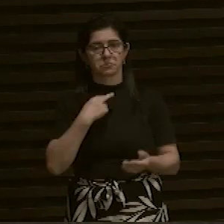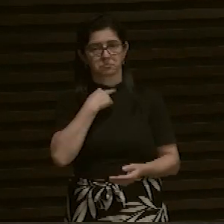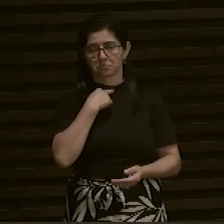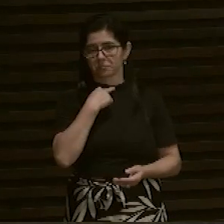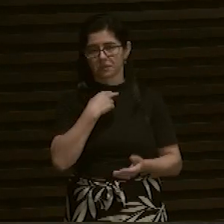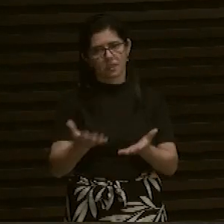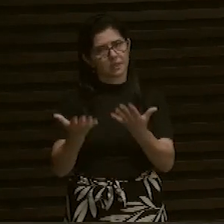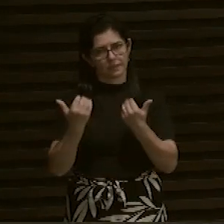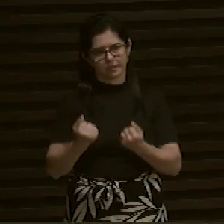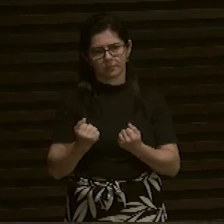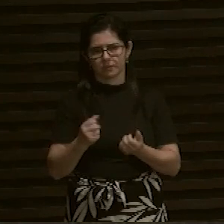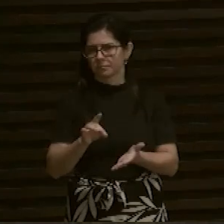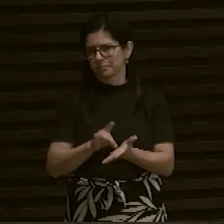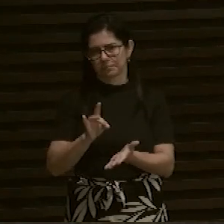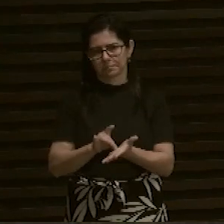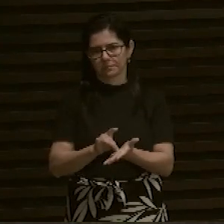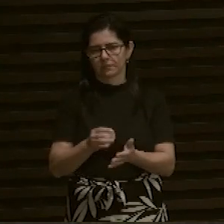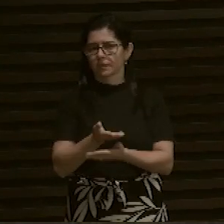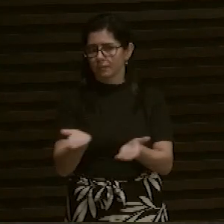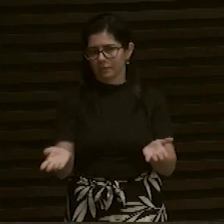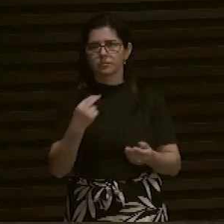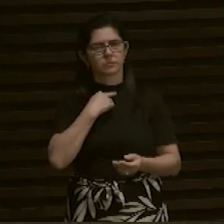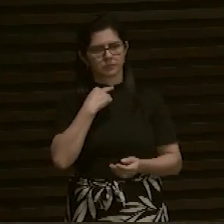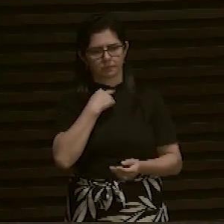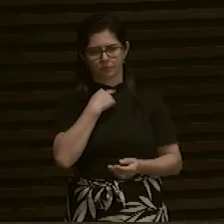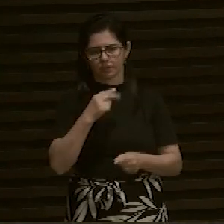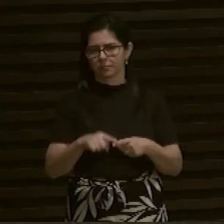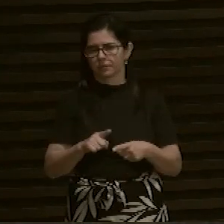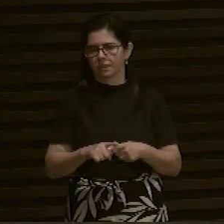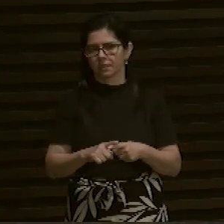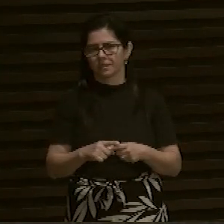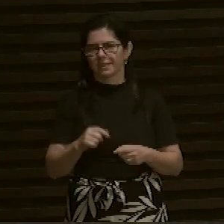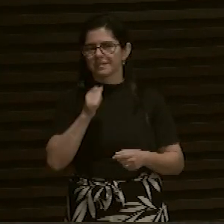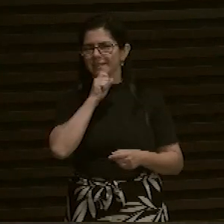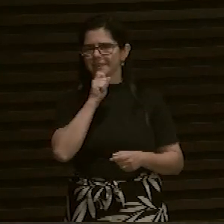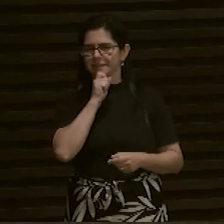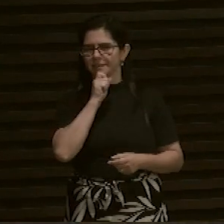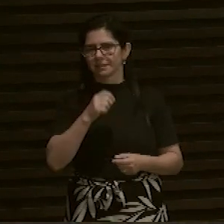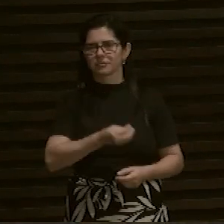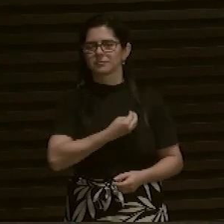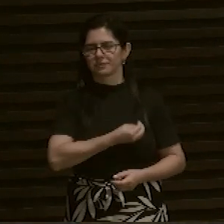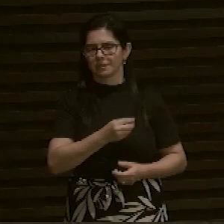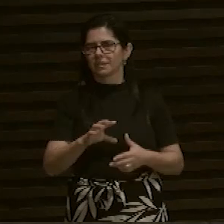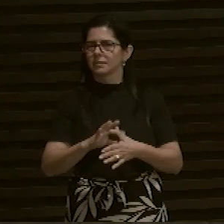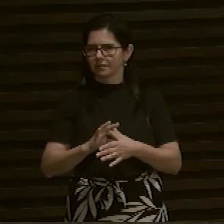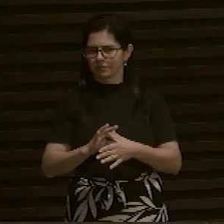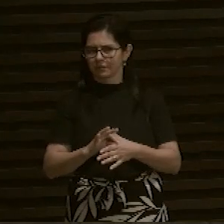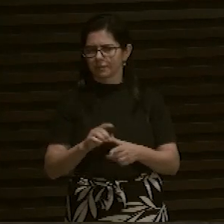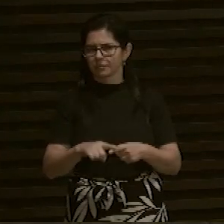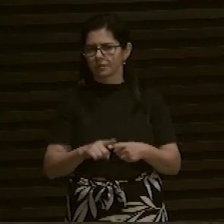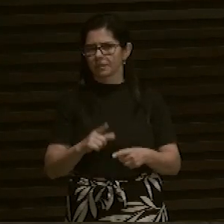ainda não estão em condições, porque ainda são carnais. Porque, visto que há inveja e divisão entre